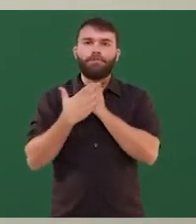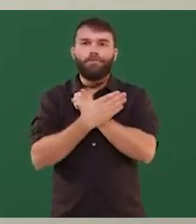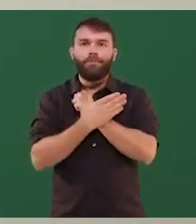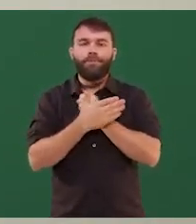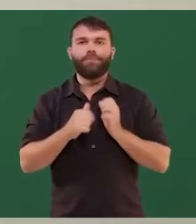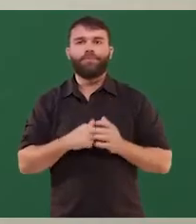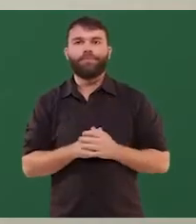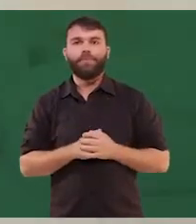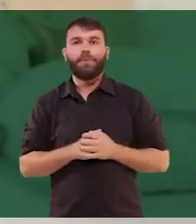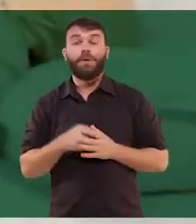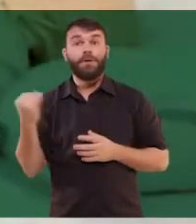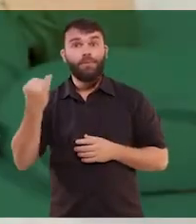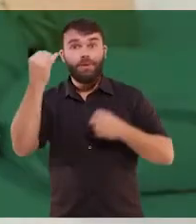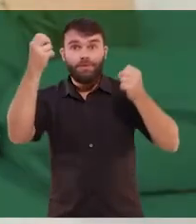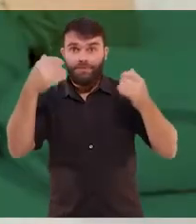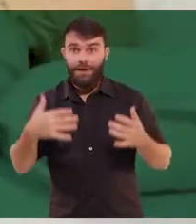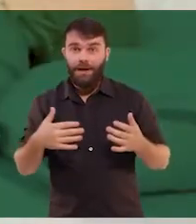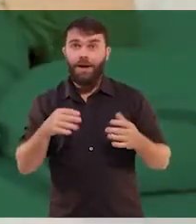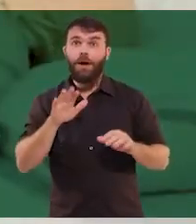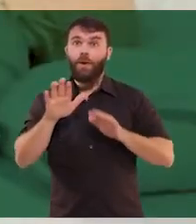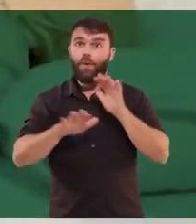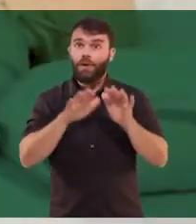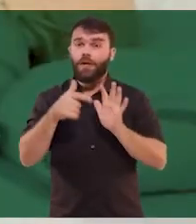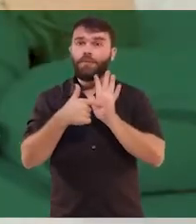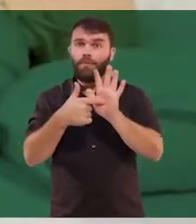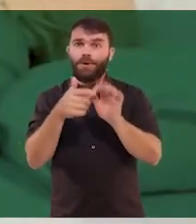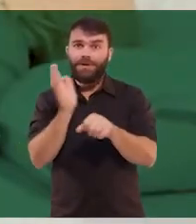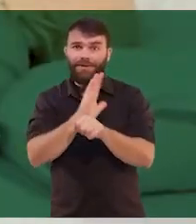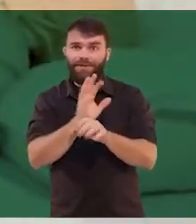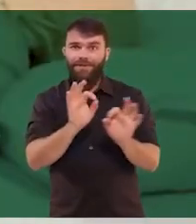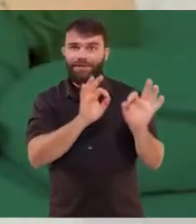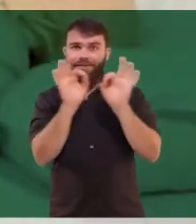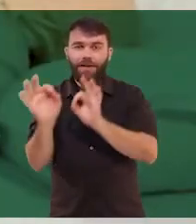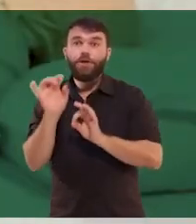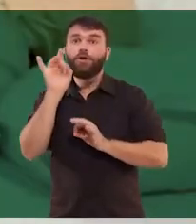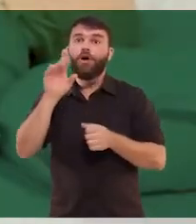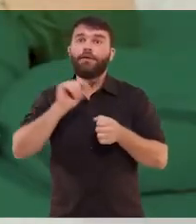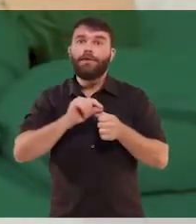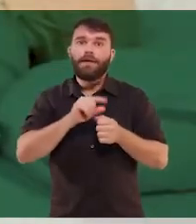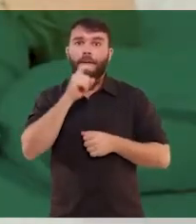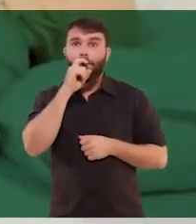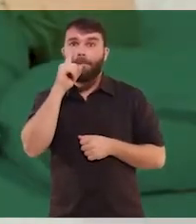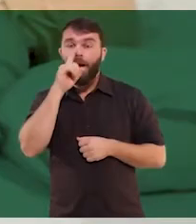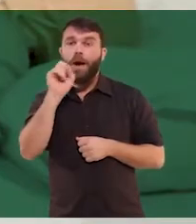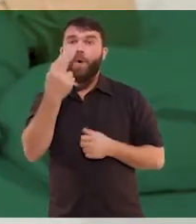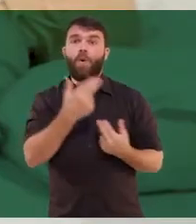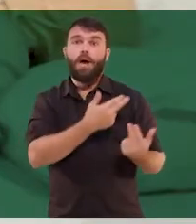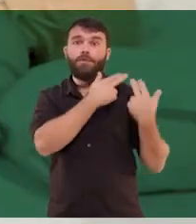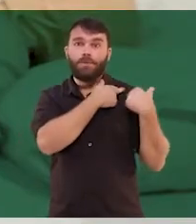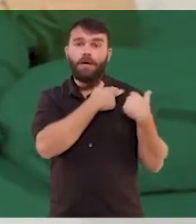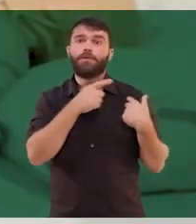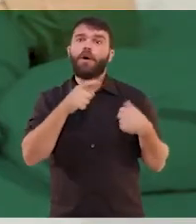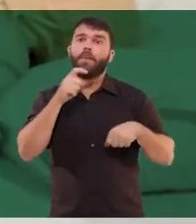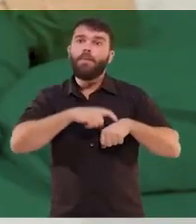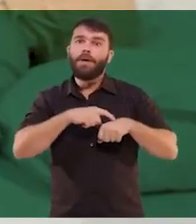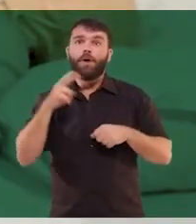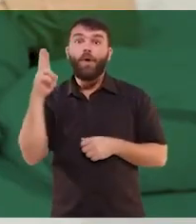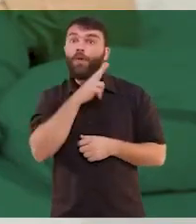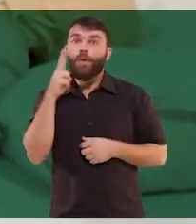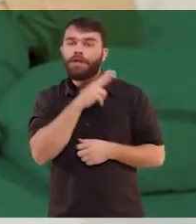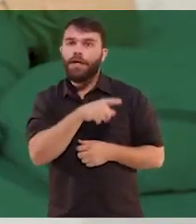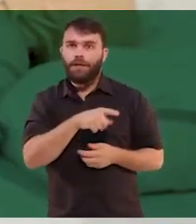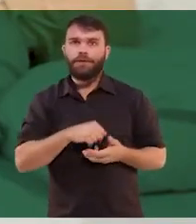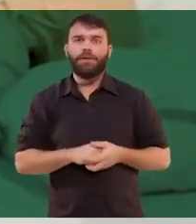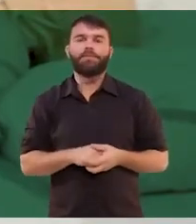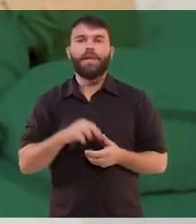traqueostomia obstruída. É importante destacar que os cuidados apresentados no vídeo só podem ser realizados por pais e cuidadores em